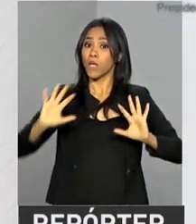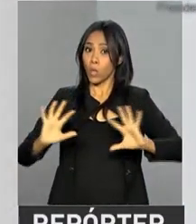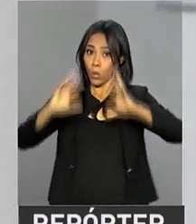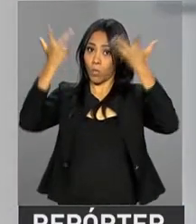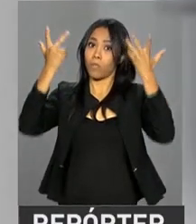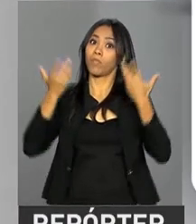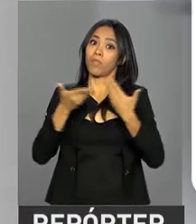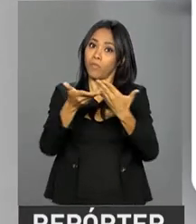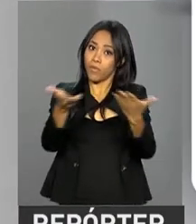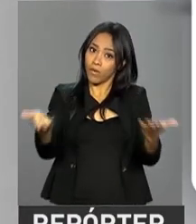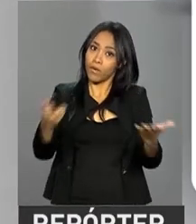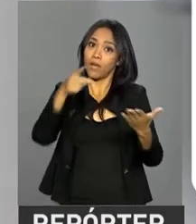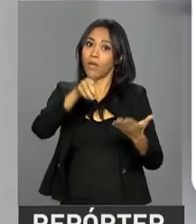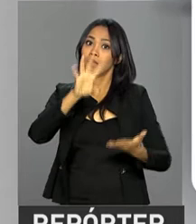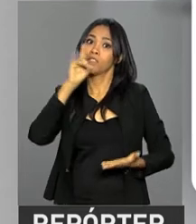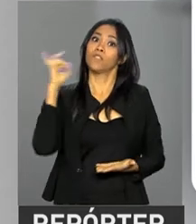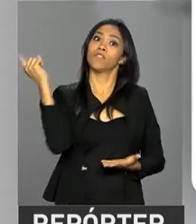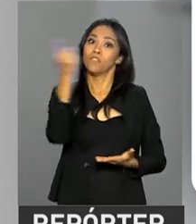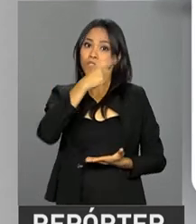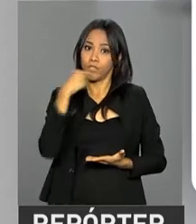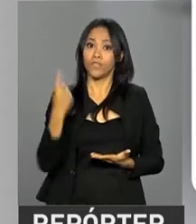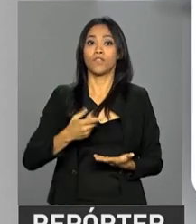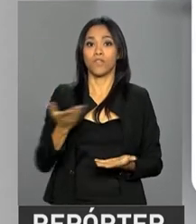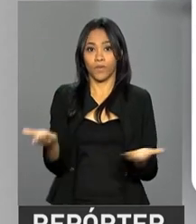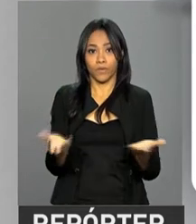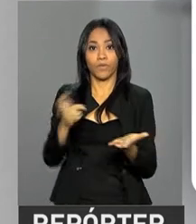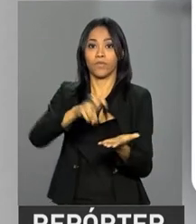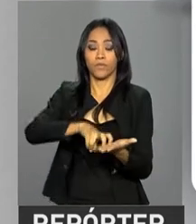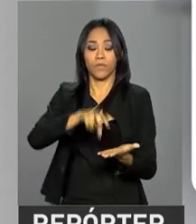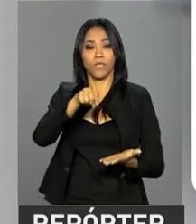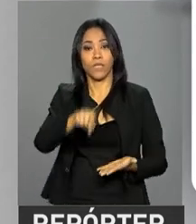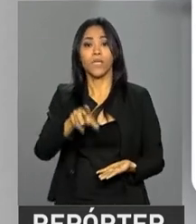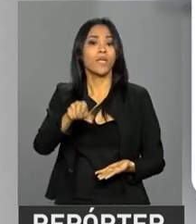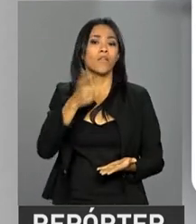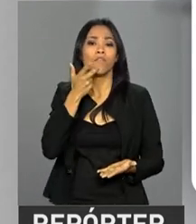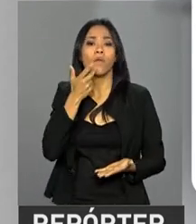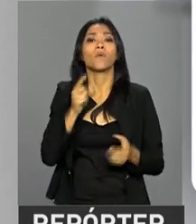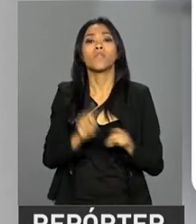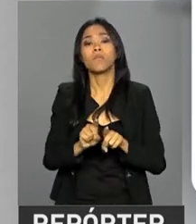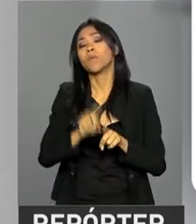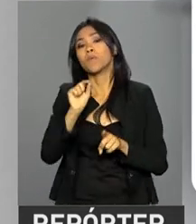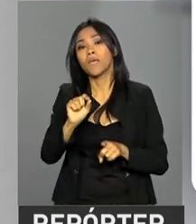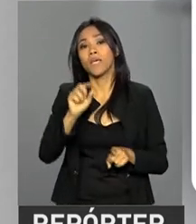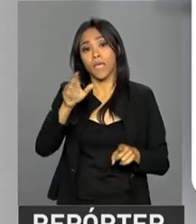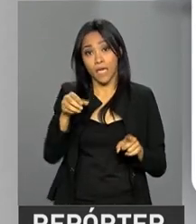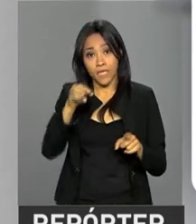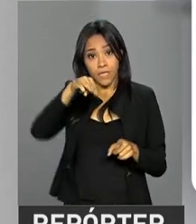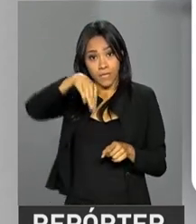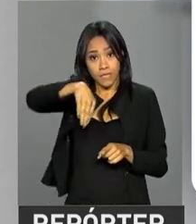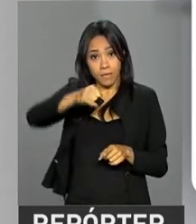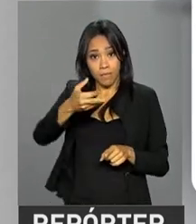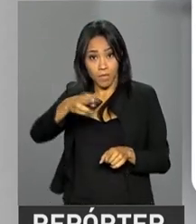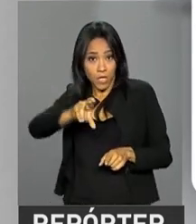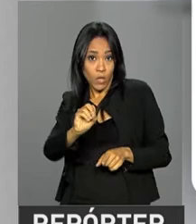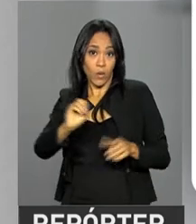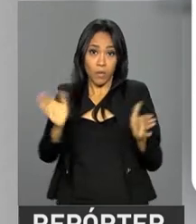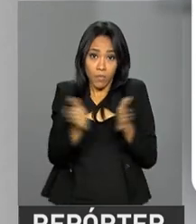pequenos empresários do país nessa cerimônia agora pela manhã. Ele destacou também que as micro e pequenas empresas